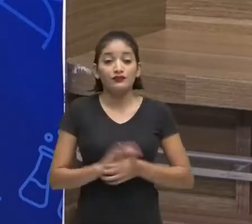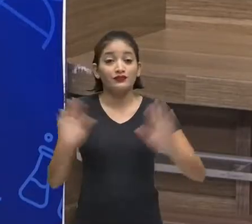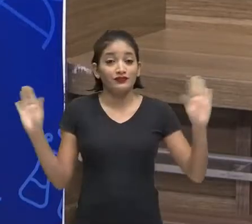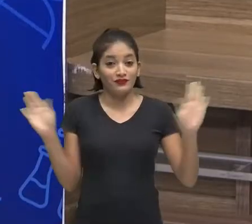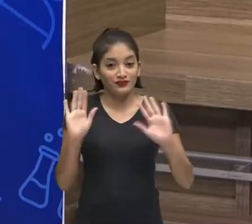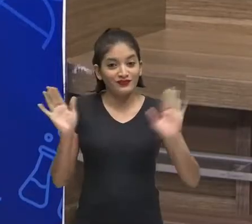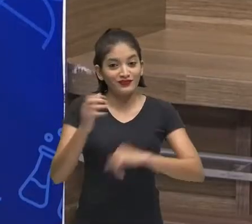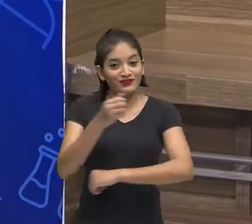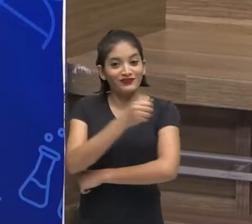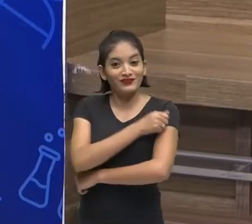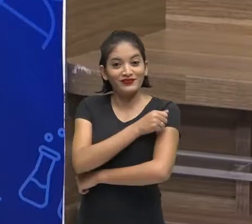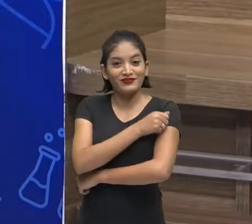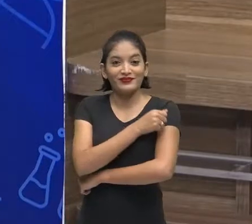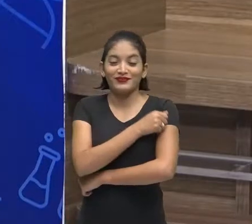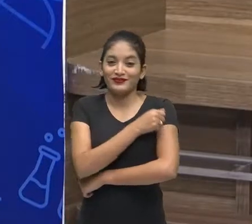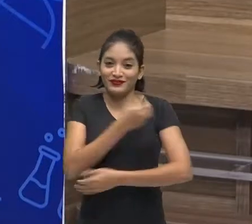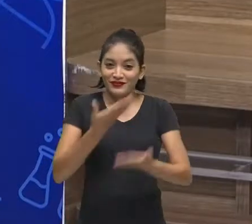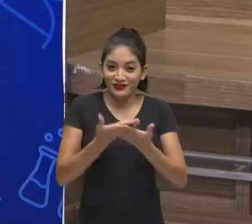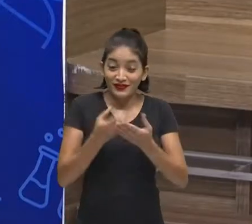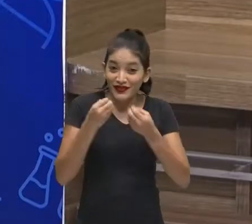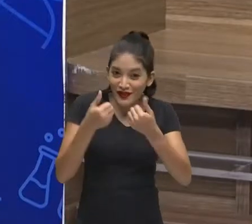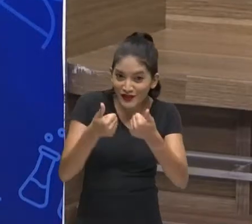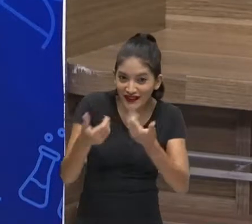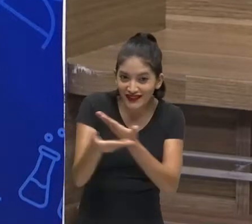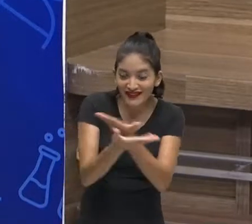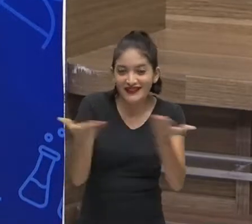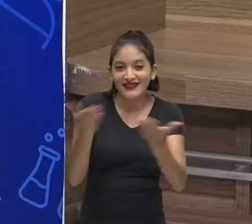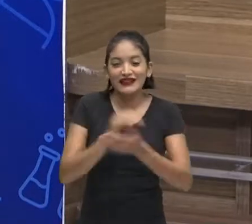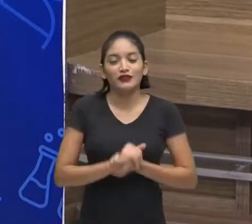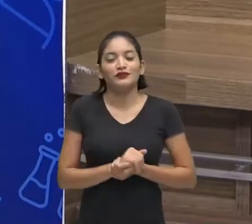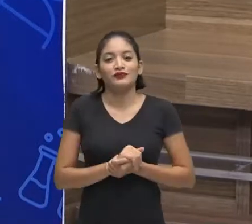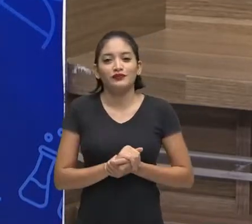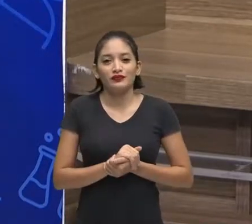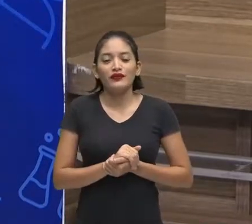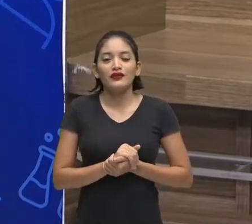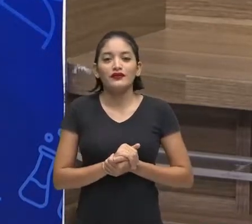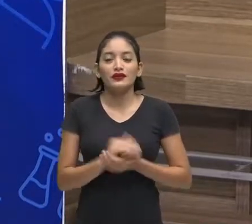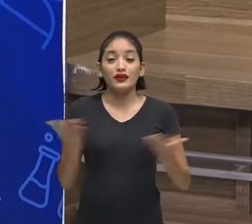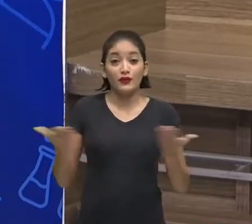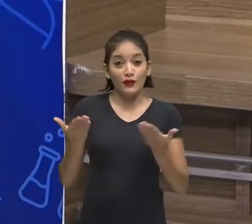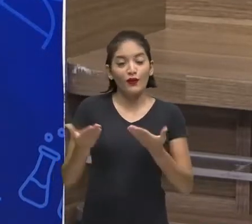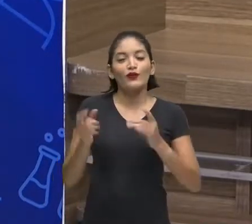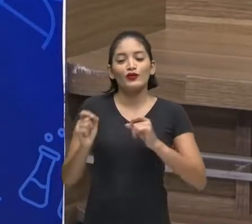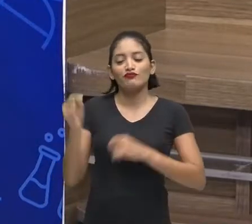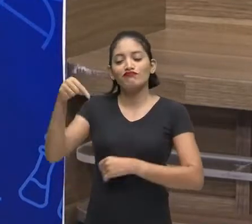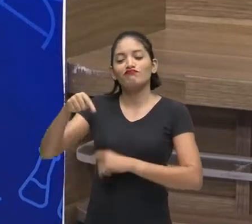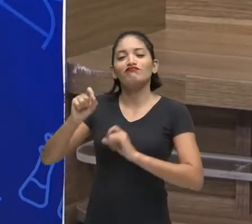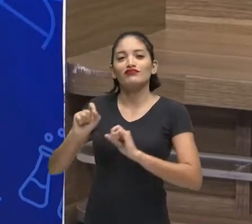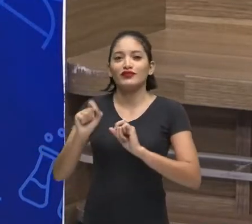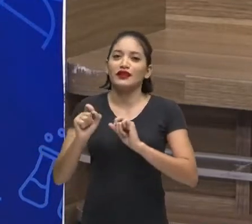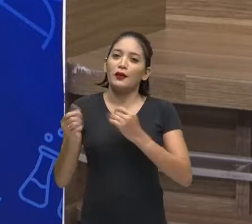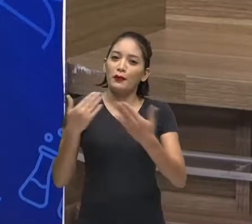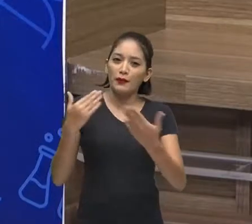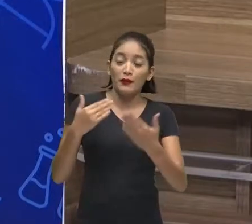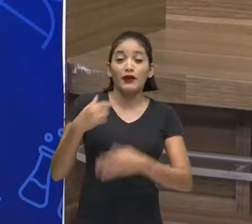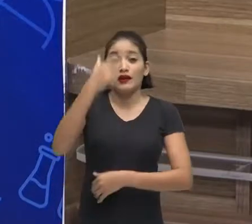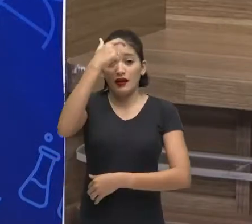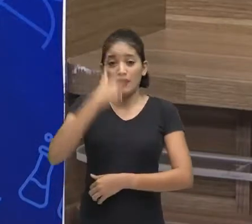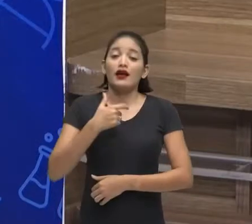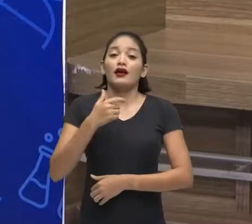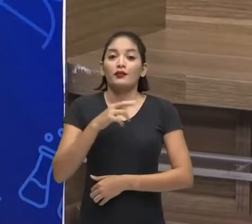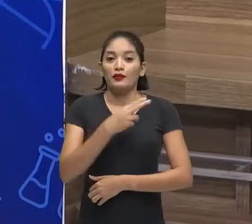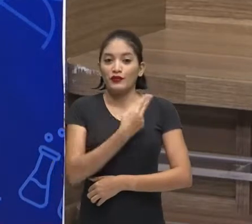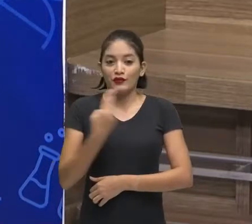Olá, estudantes! Tudo bom com vocês? Hoje nós estamos aqui para mais um diálogo. Meu nome é Adriana